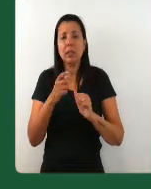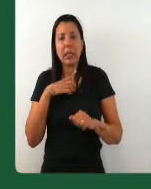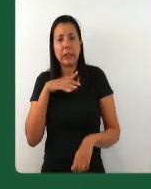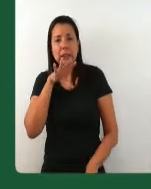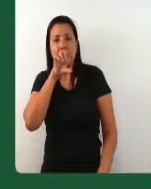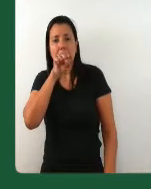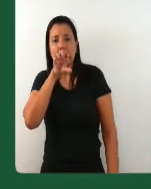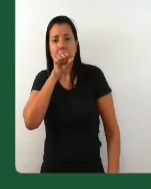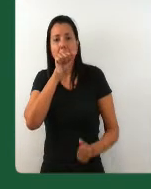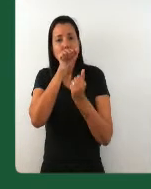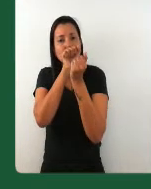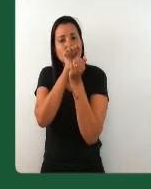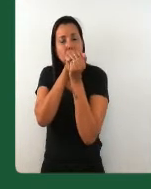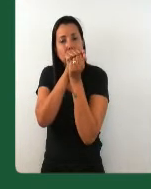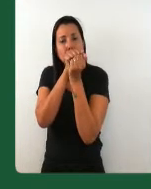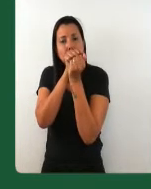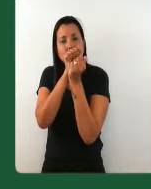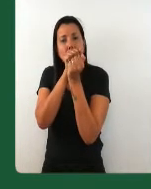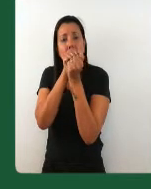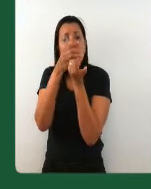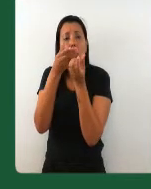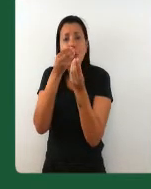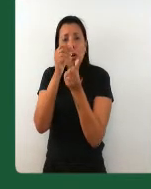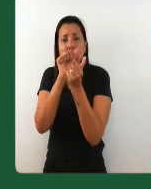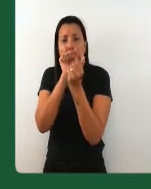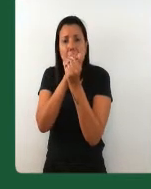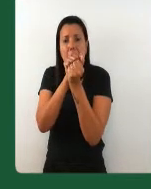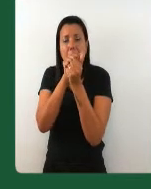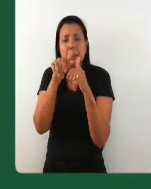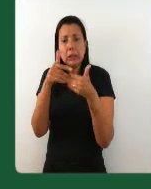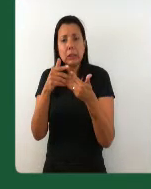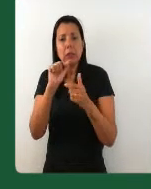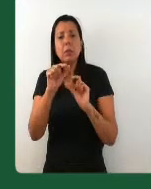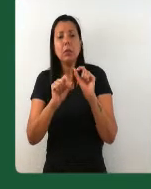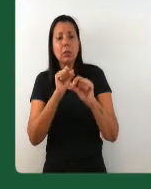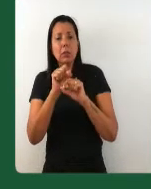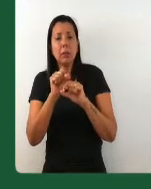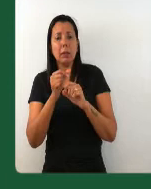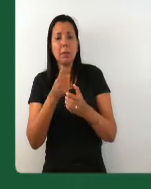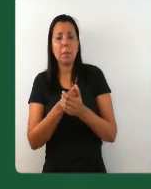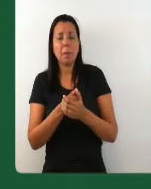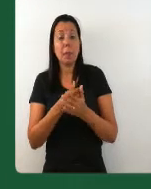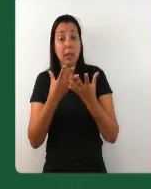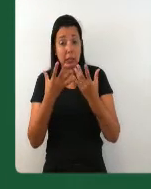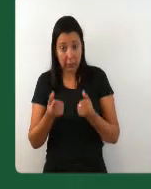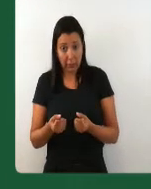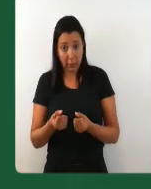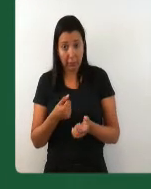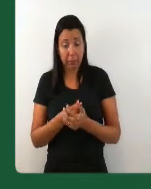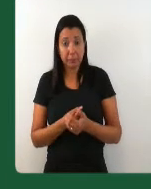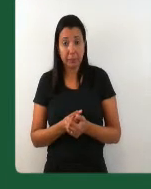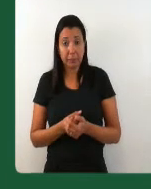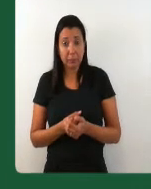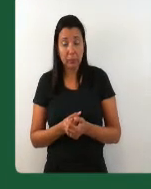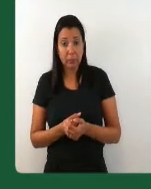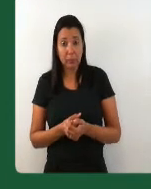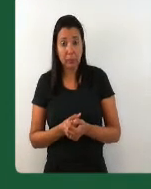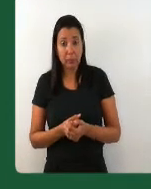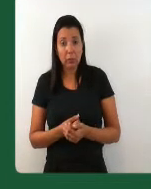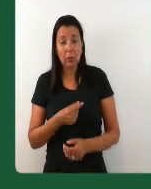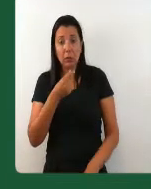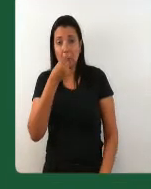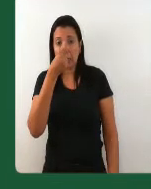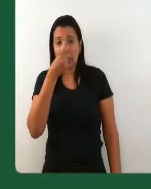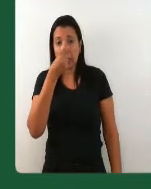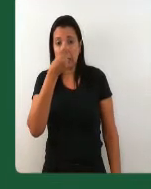mordida, é preciso acertar a mordida e depois ainda acertar o